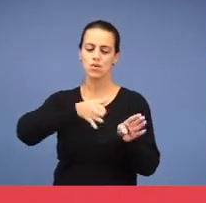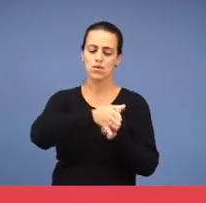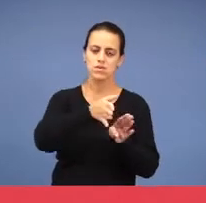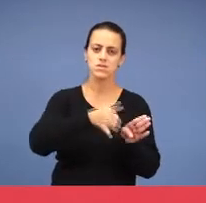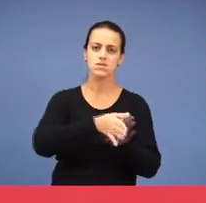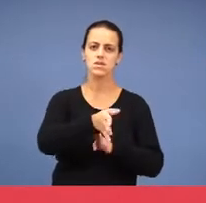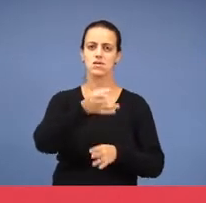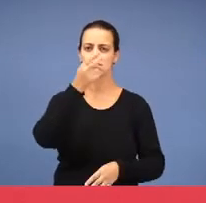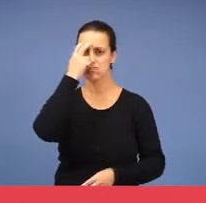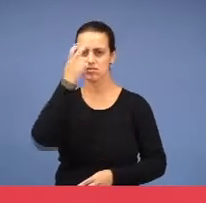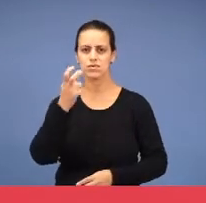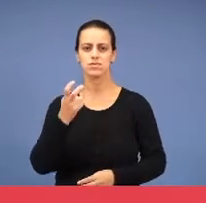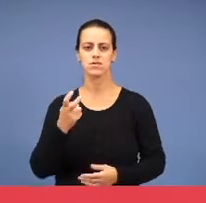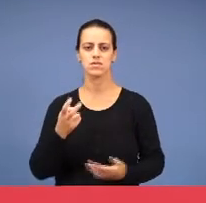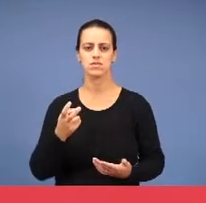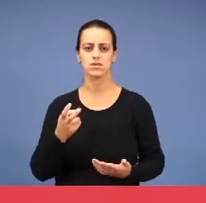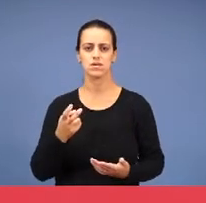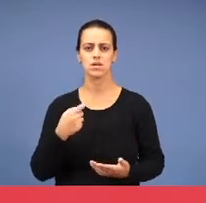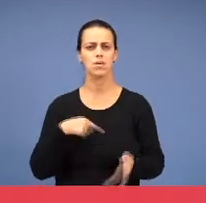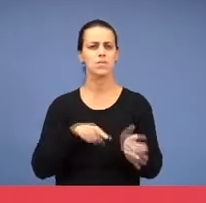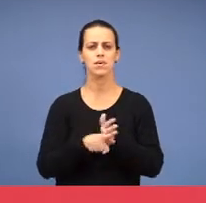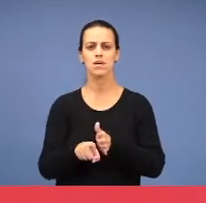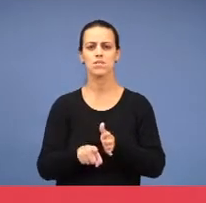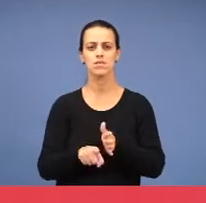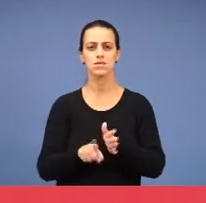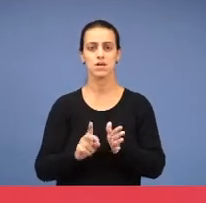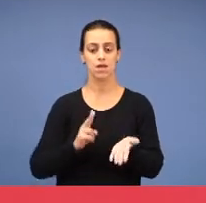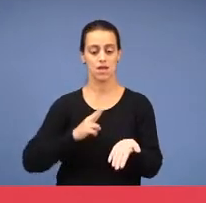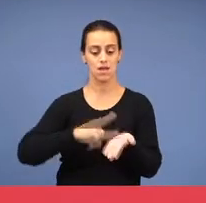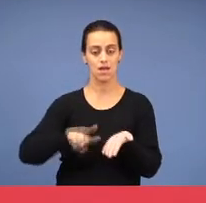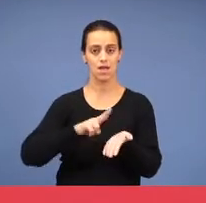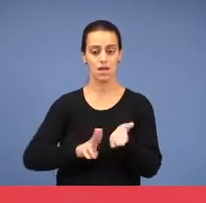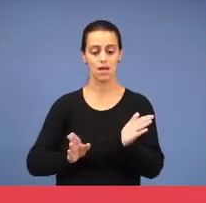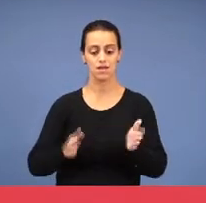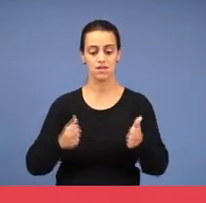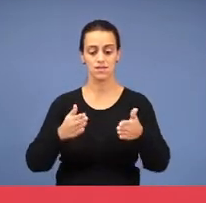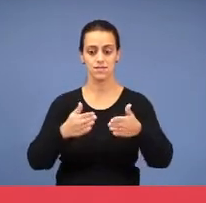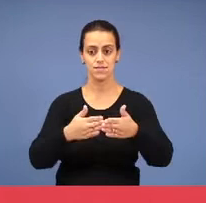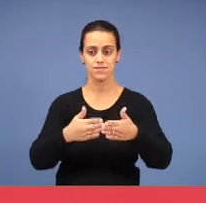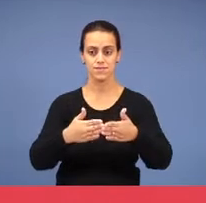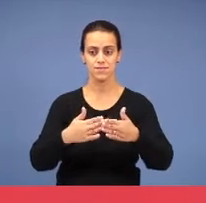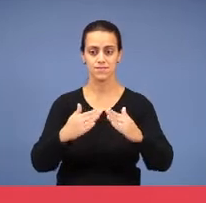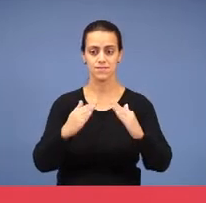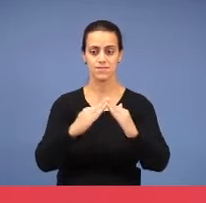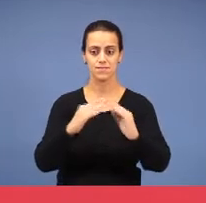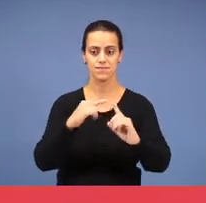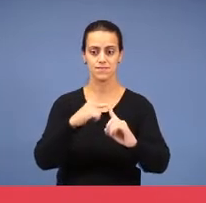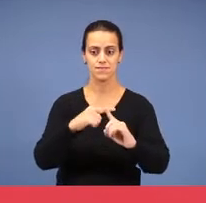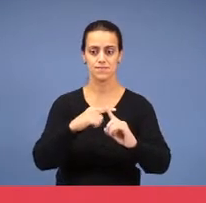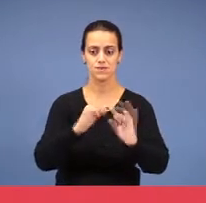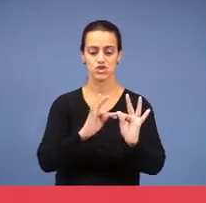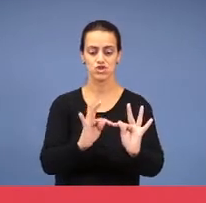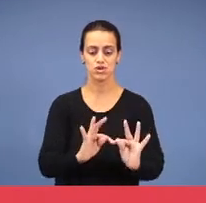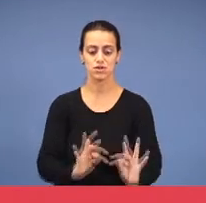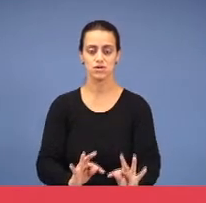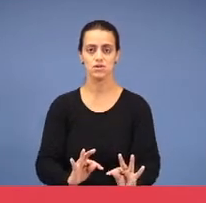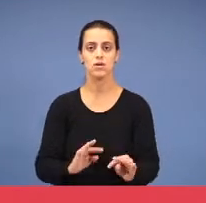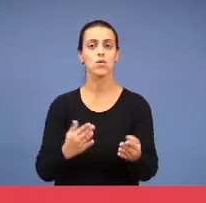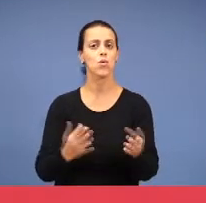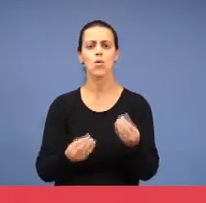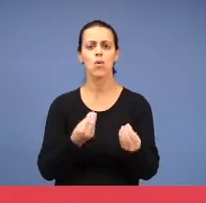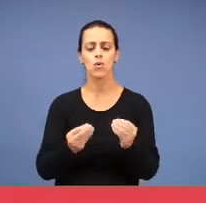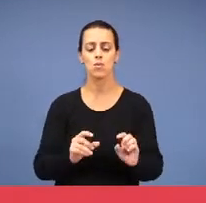primeira pergunta que foi feita hoje é a seguinte: na carta à igreja de Tiatira, qual a operação do Espírito do Senhor? É